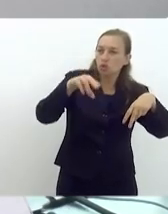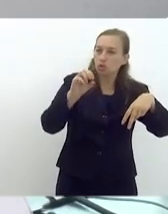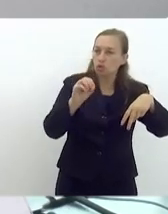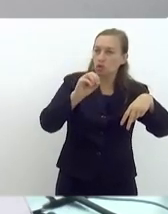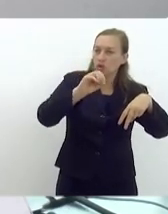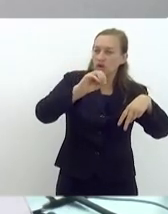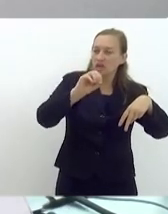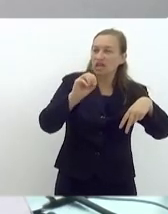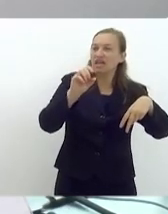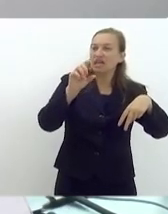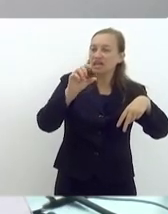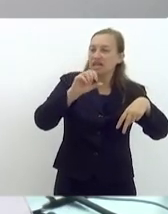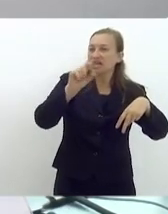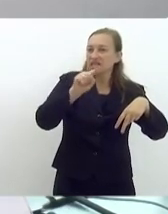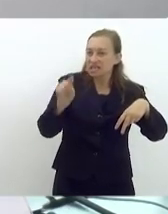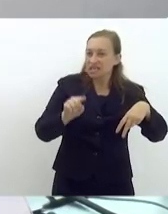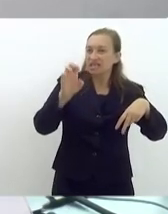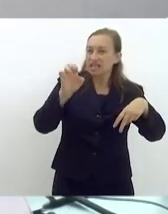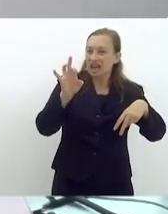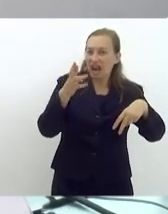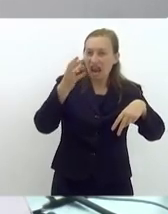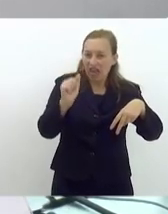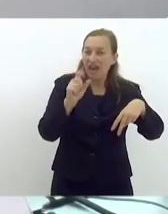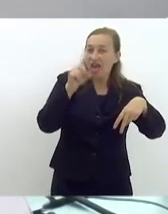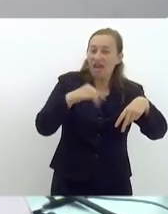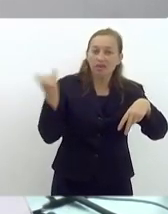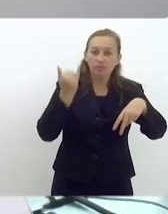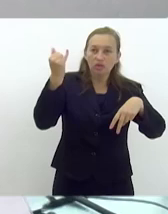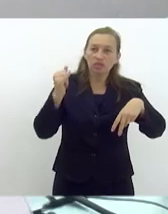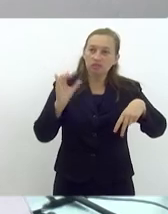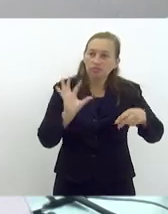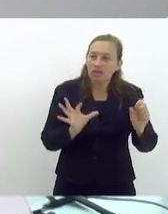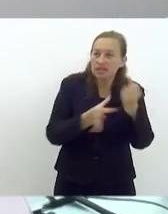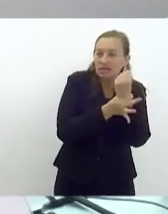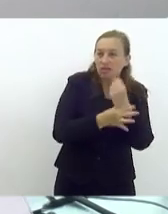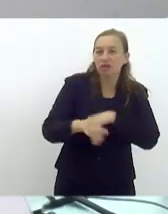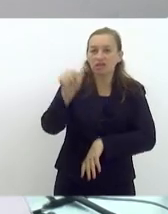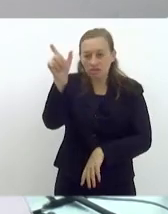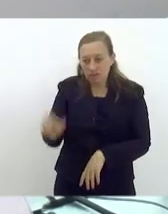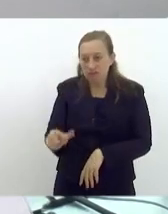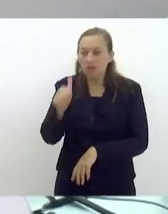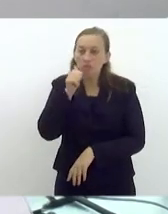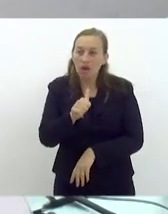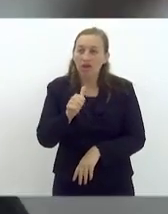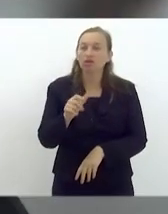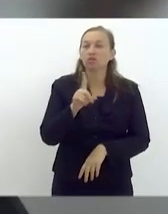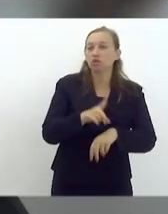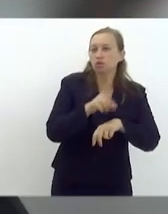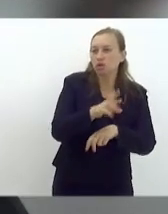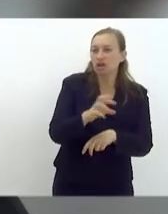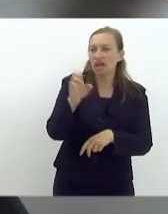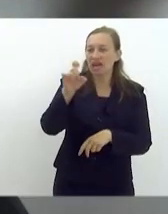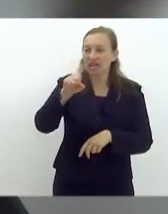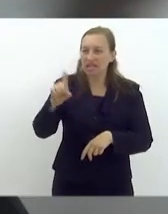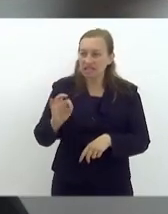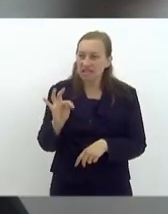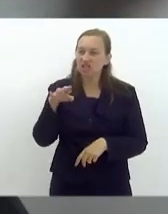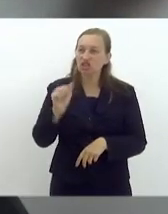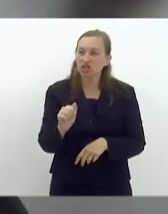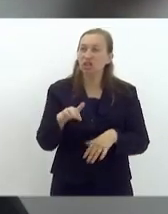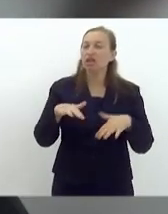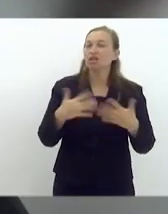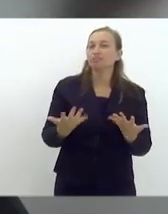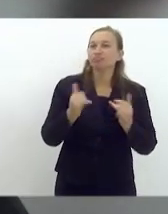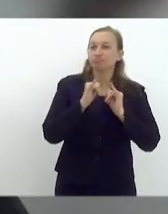uma ferramenta importante muito importante para proteção dessa mulher Dr Elisângela em relação a subnotificação